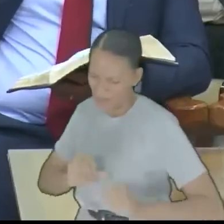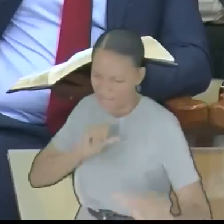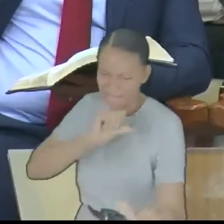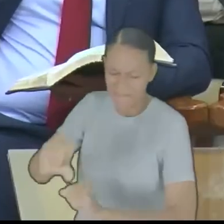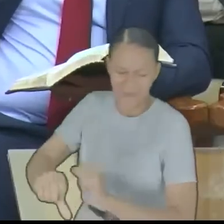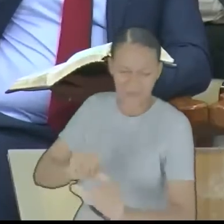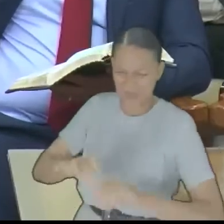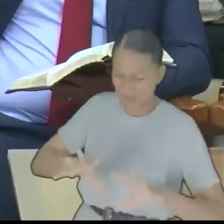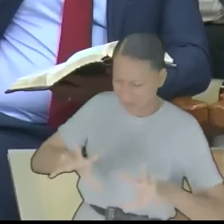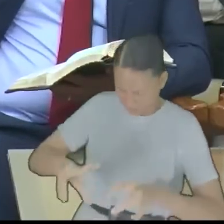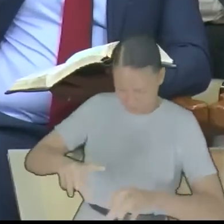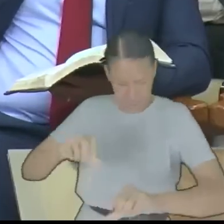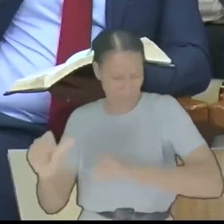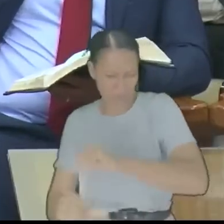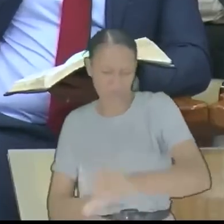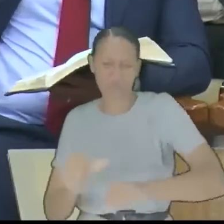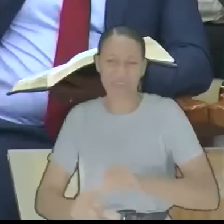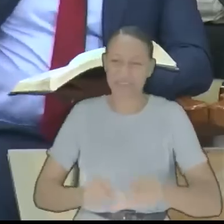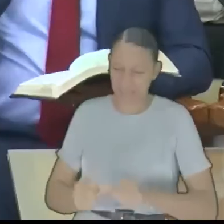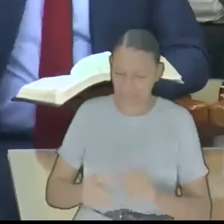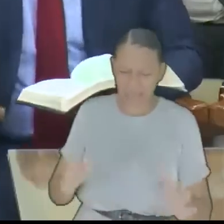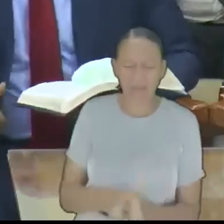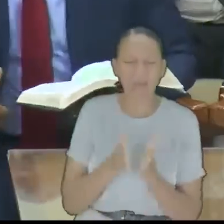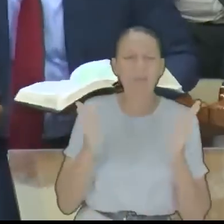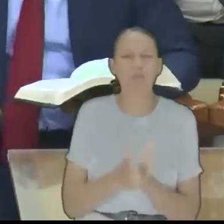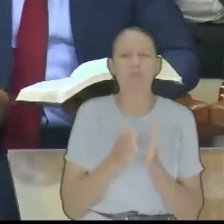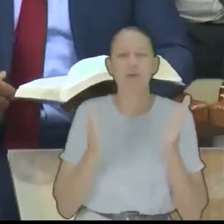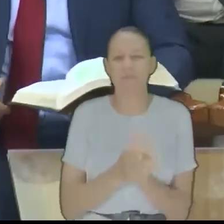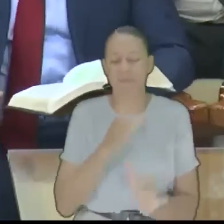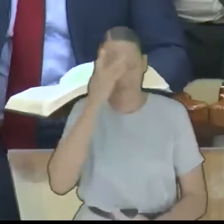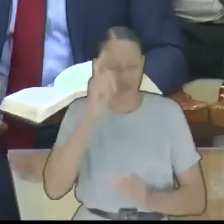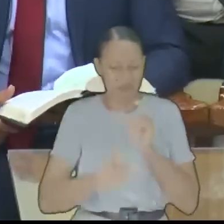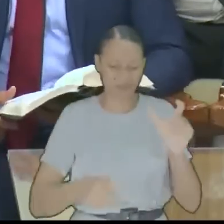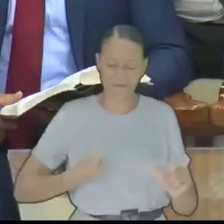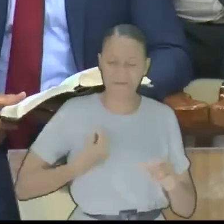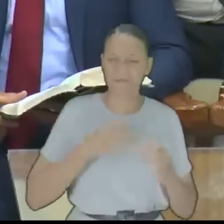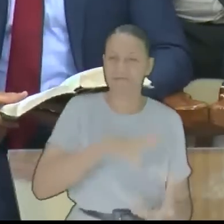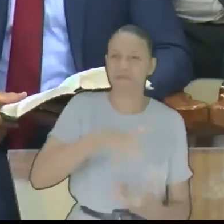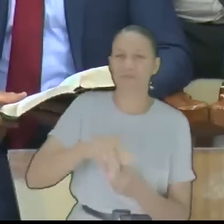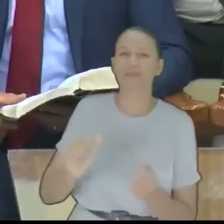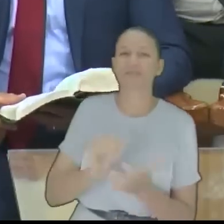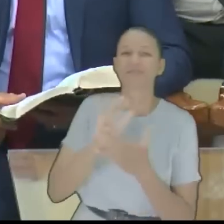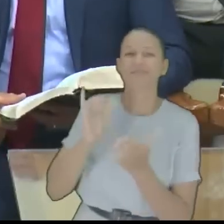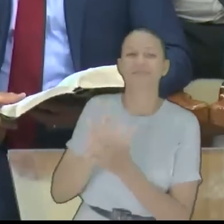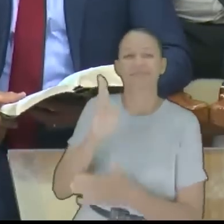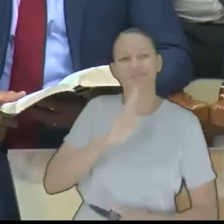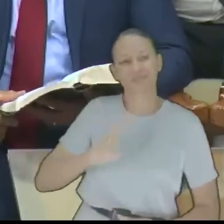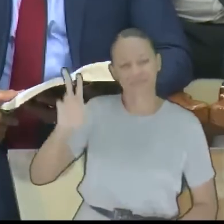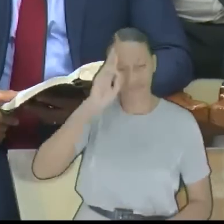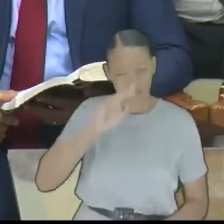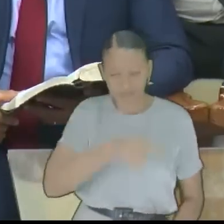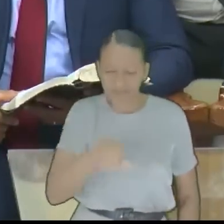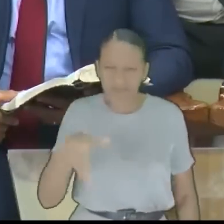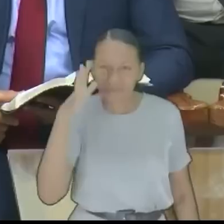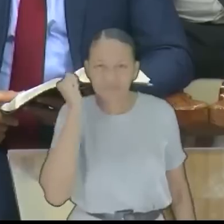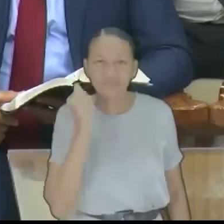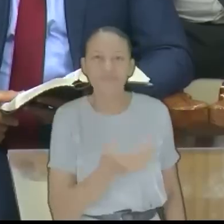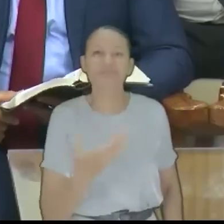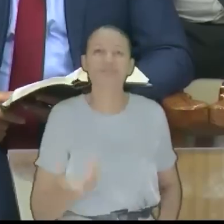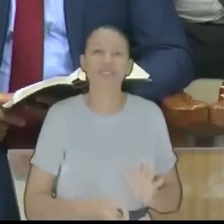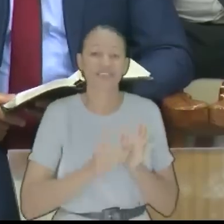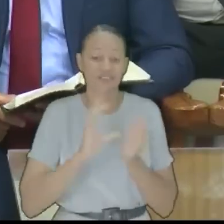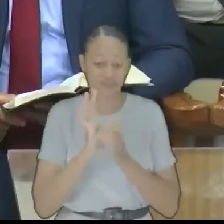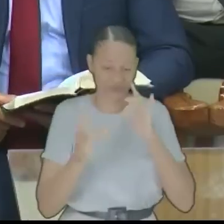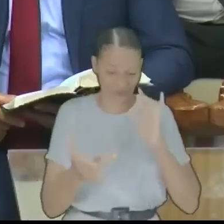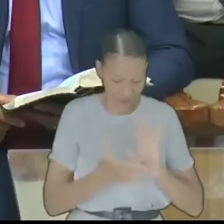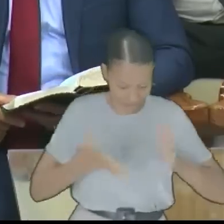vale seco da pobre humanidade. Louvado seja o nome do Senhor. Você sabia que antes de